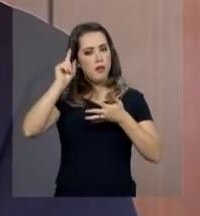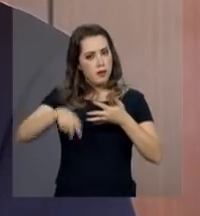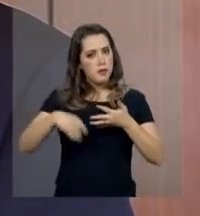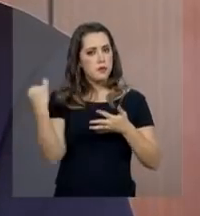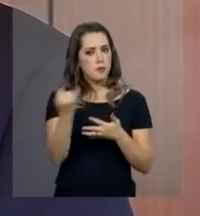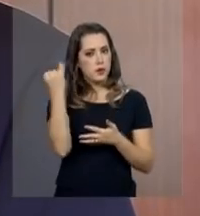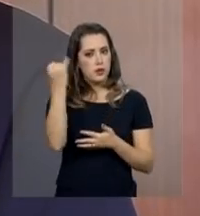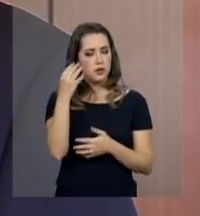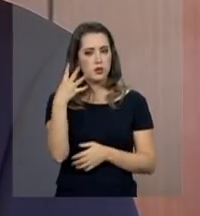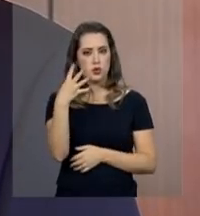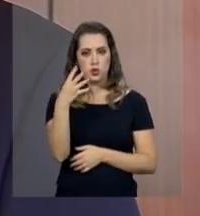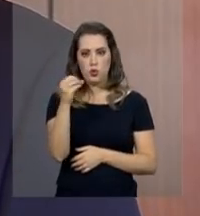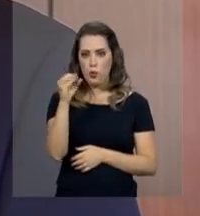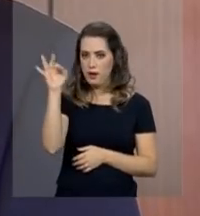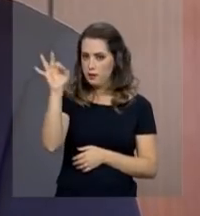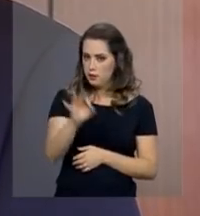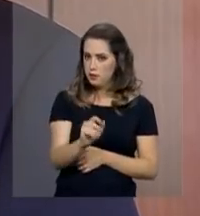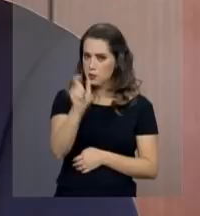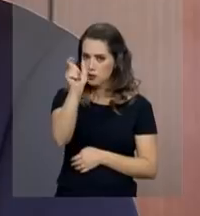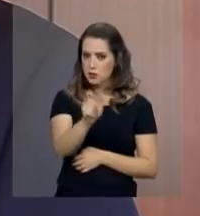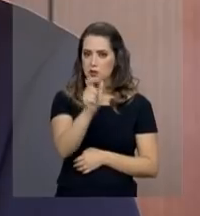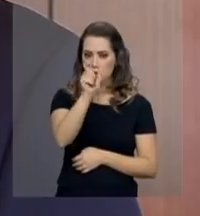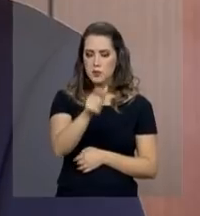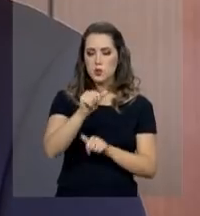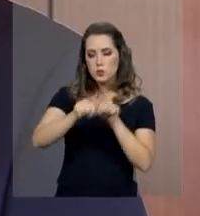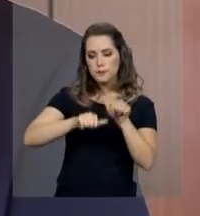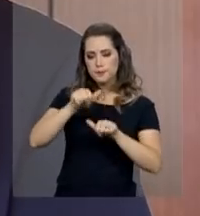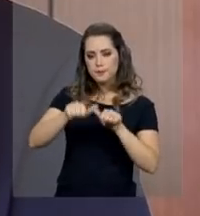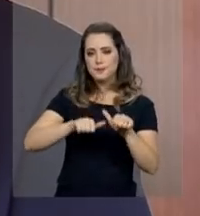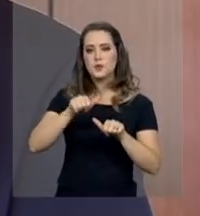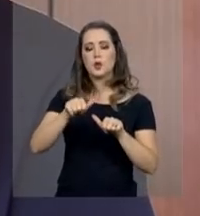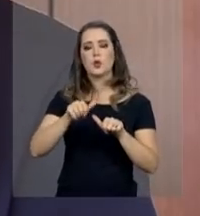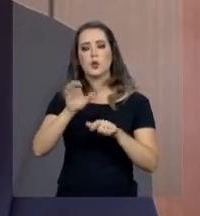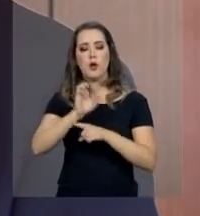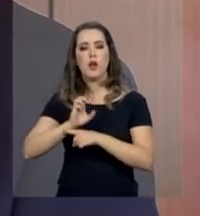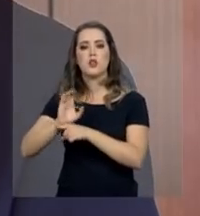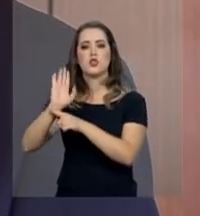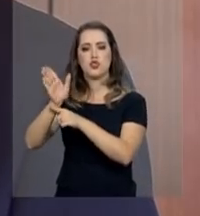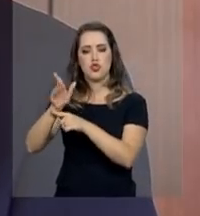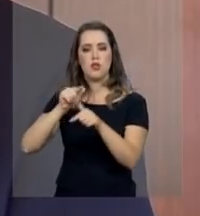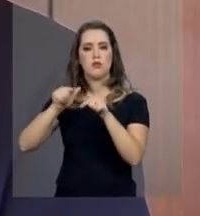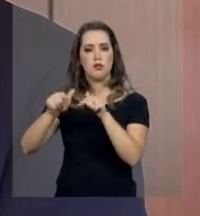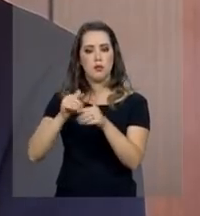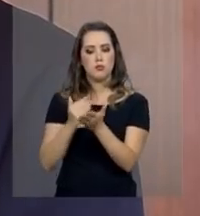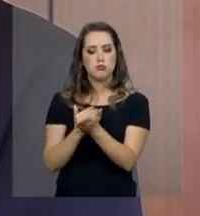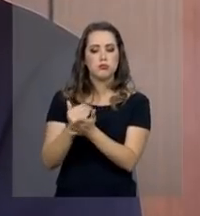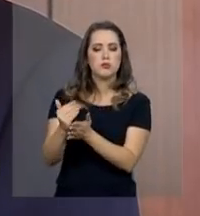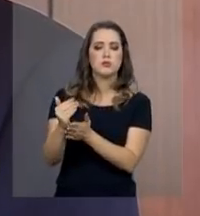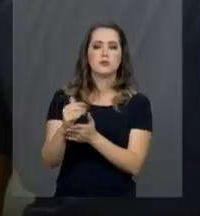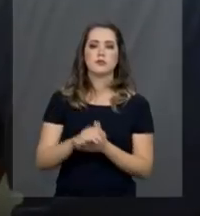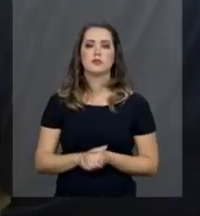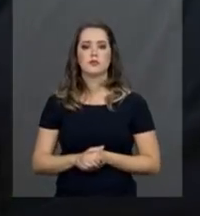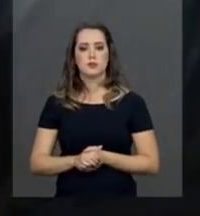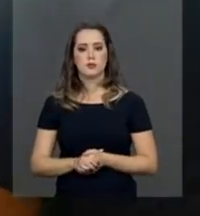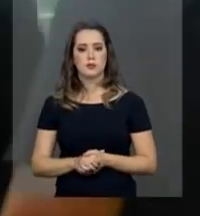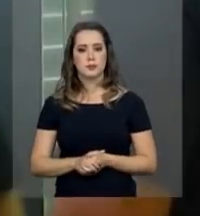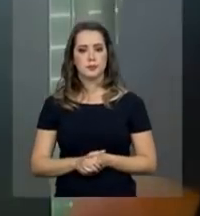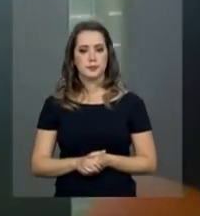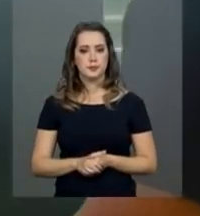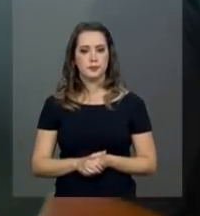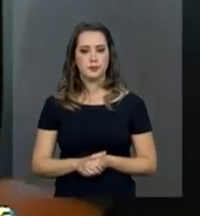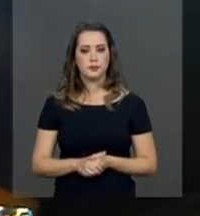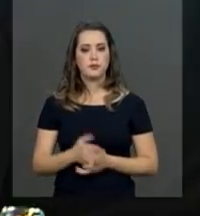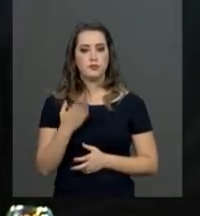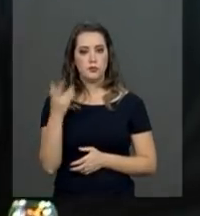de 40% daqueles que foram interiorizados já conseguiram ocupação, já conseguiram trabalho. Emílio